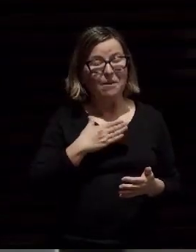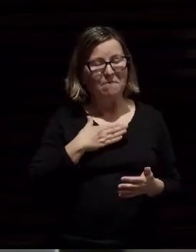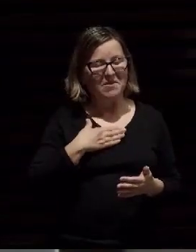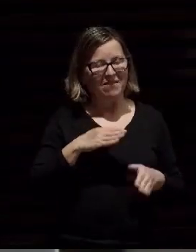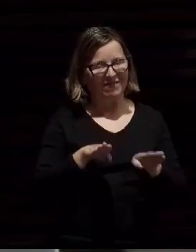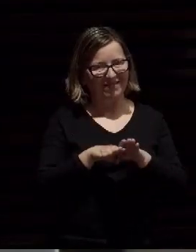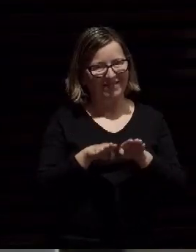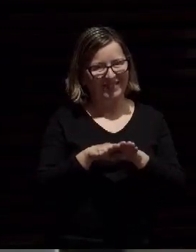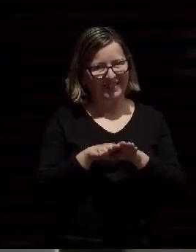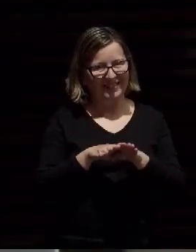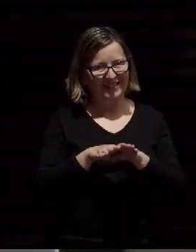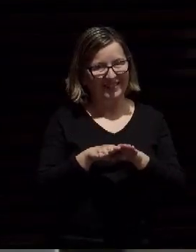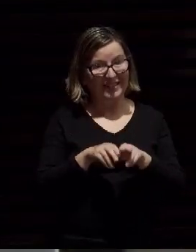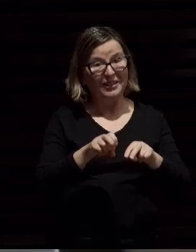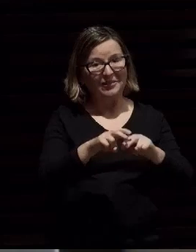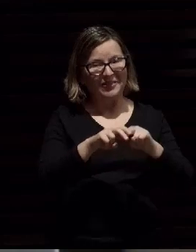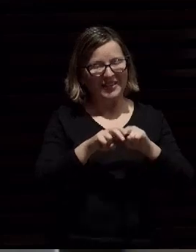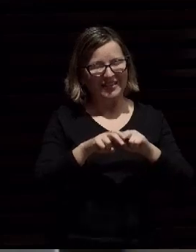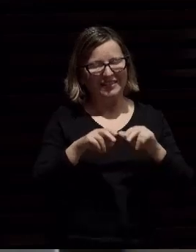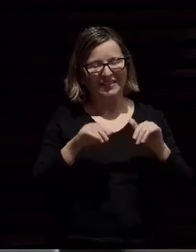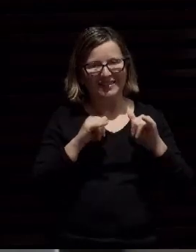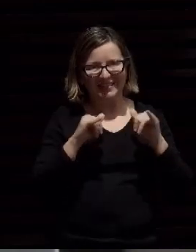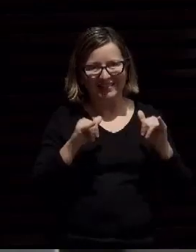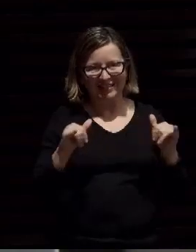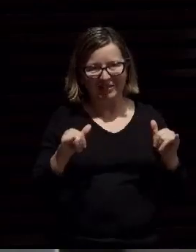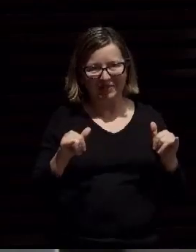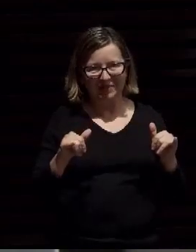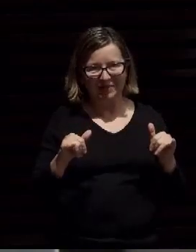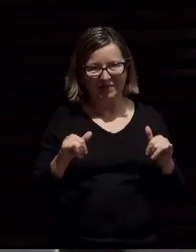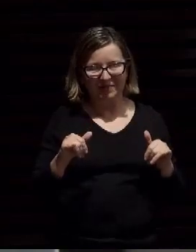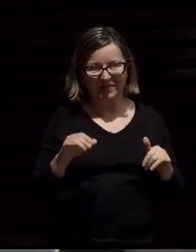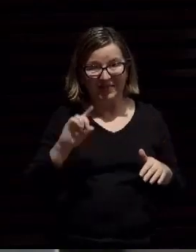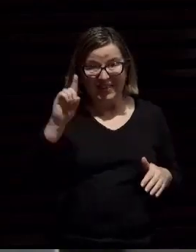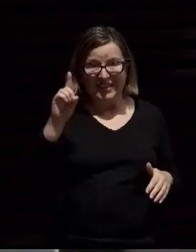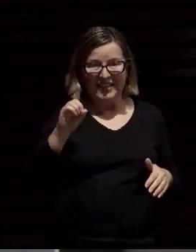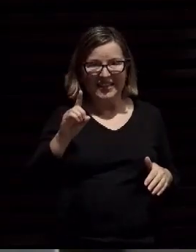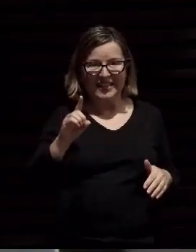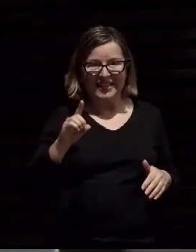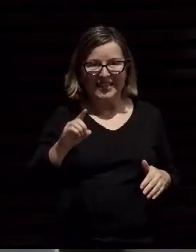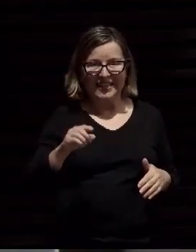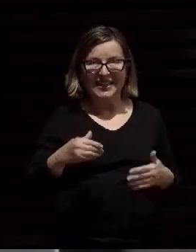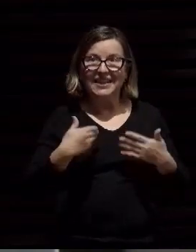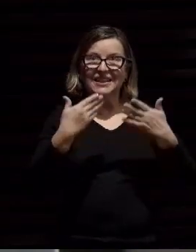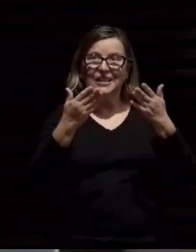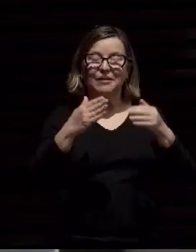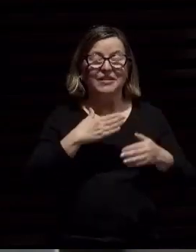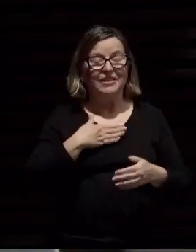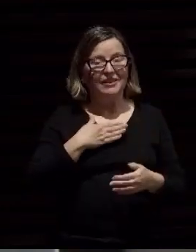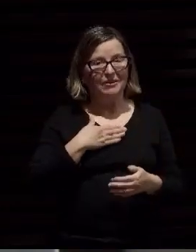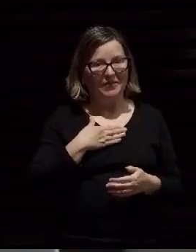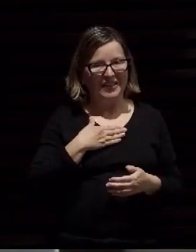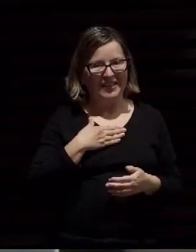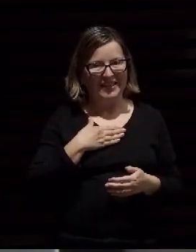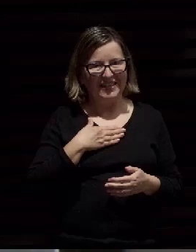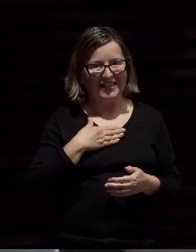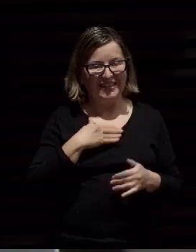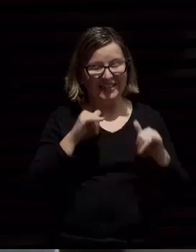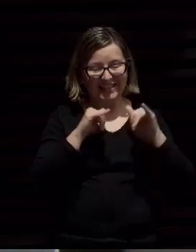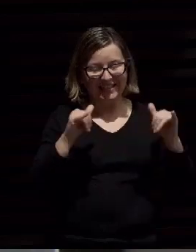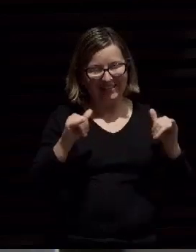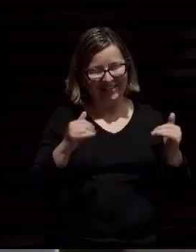também. Por isso eu disse, ele receberá de mim e entregará a